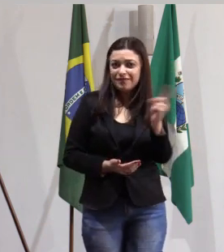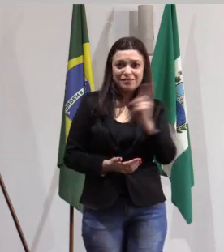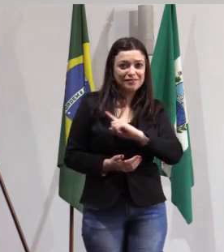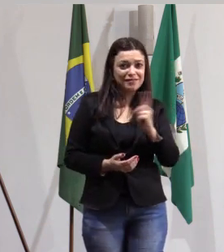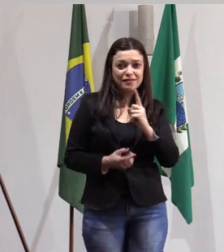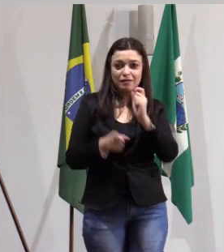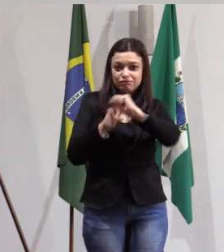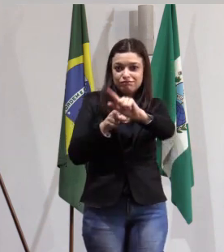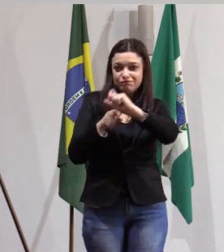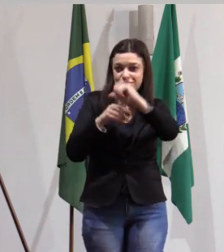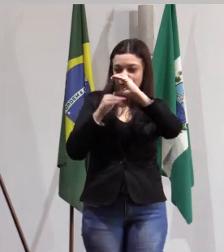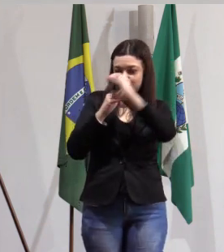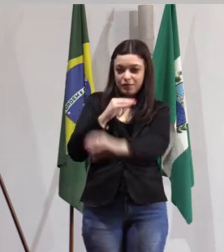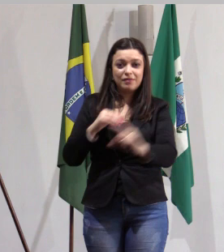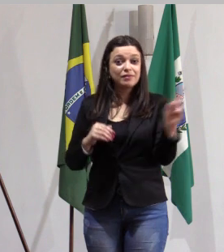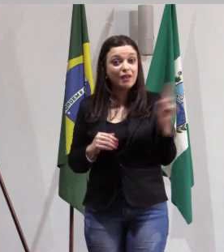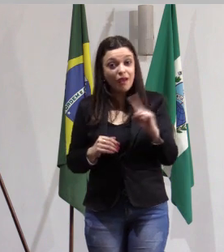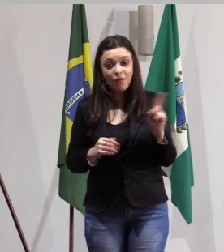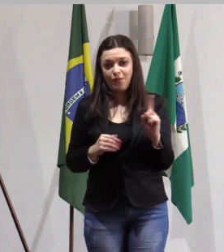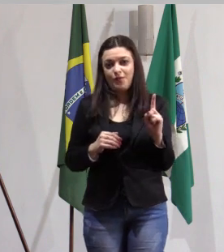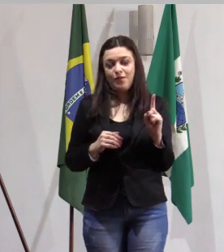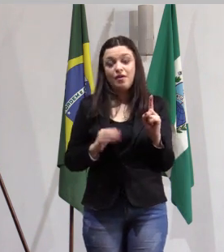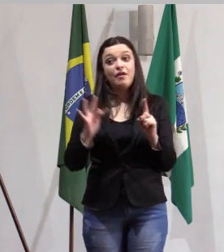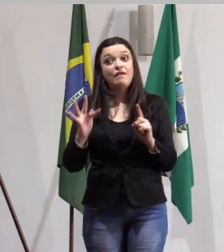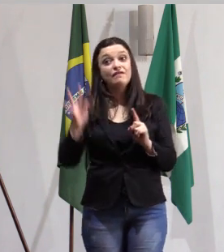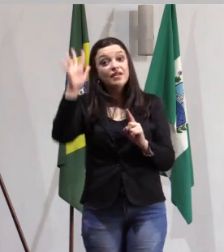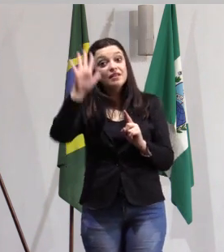investimento. A União Federal, eventualmente, pode.